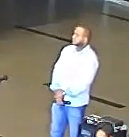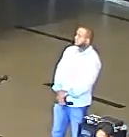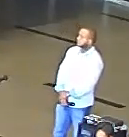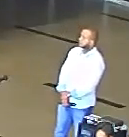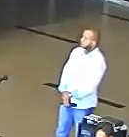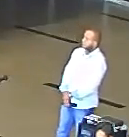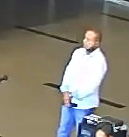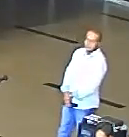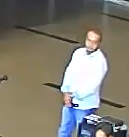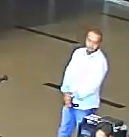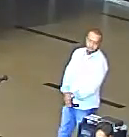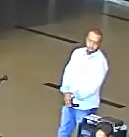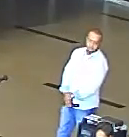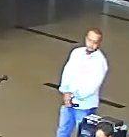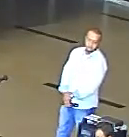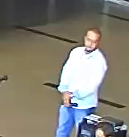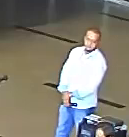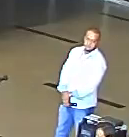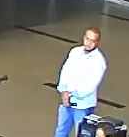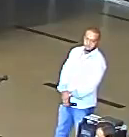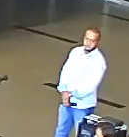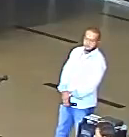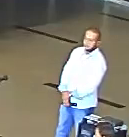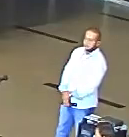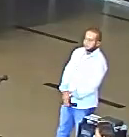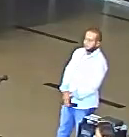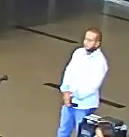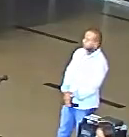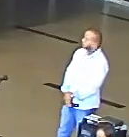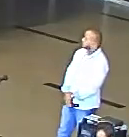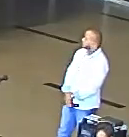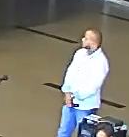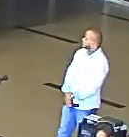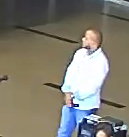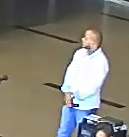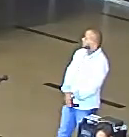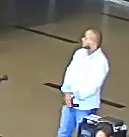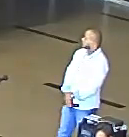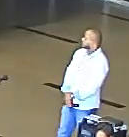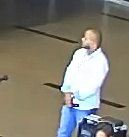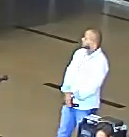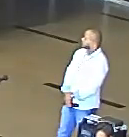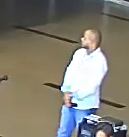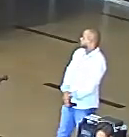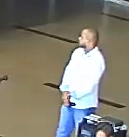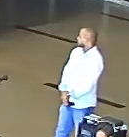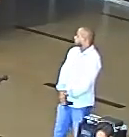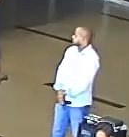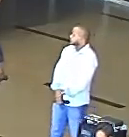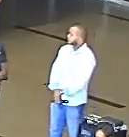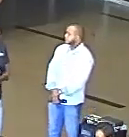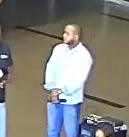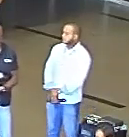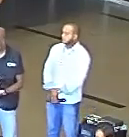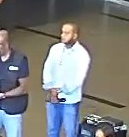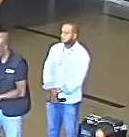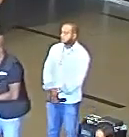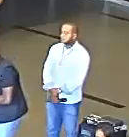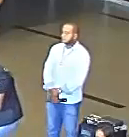pro veículo tá infelizmente ela é a cadeira de transbordo ela estipulada pro terminal e não para cada